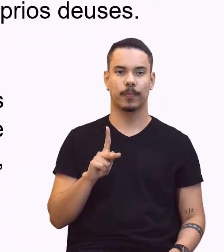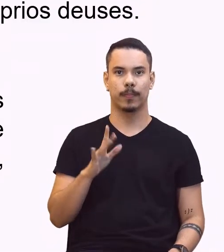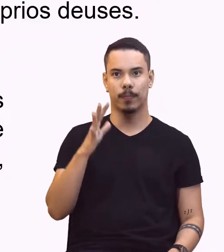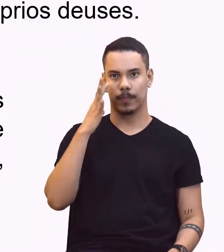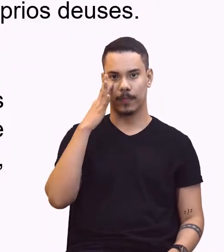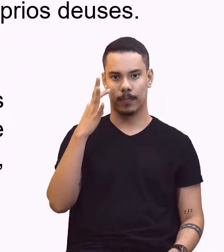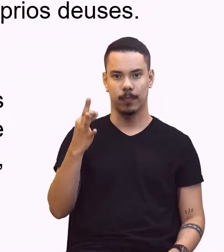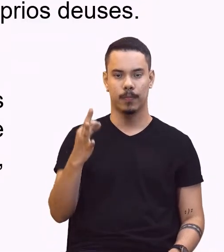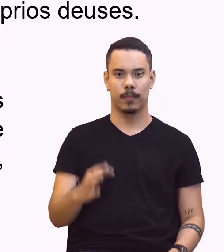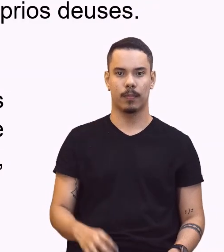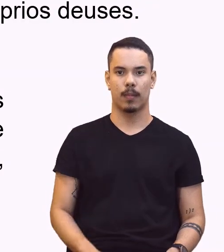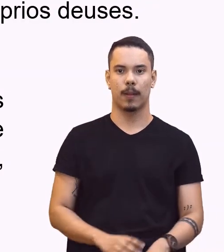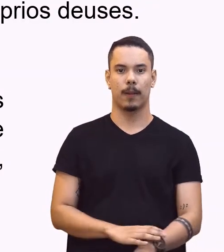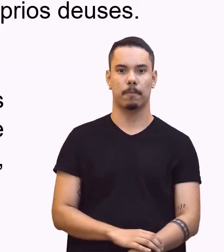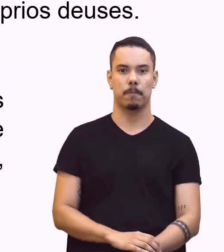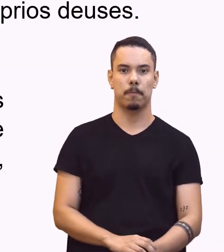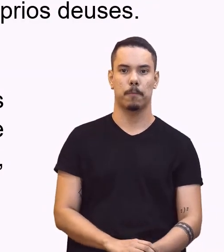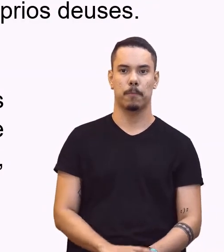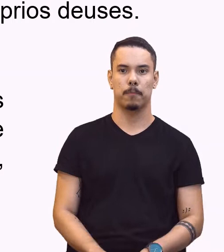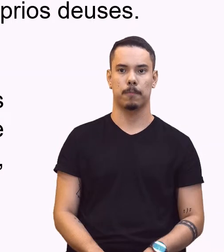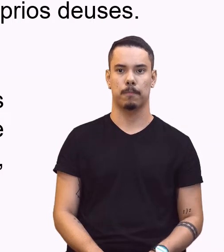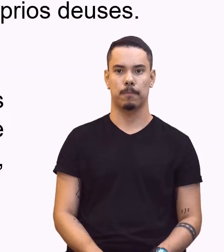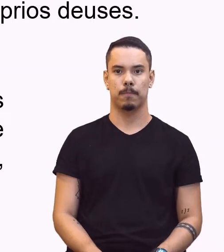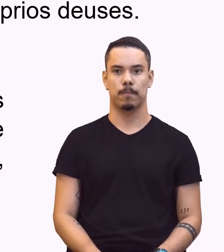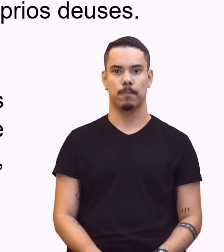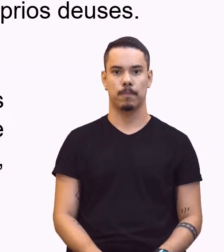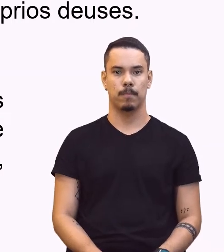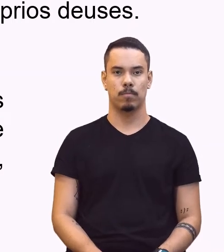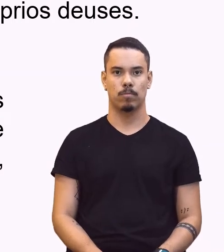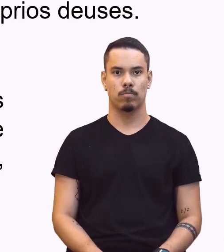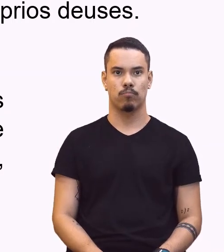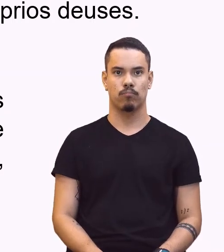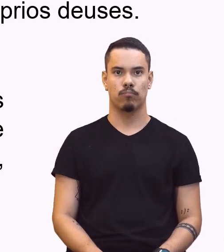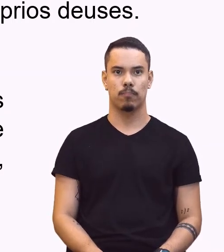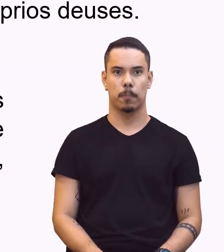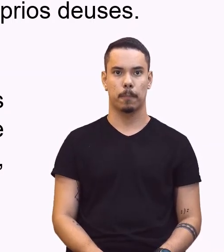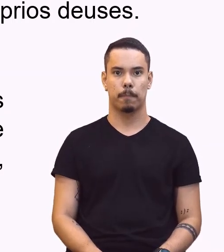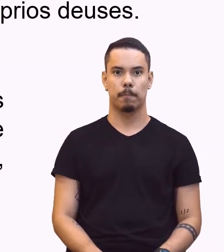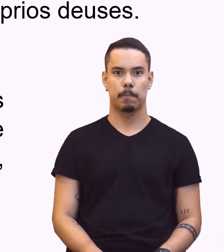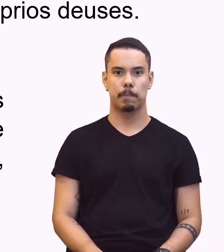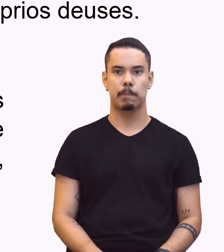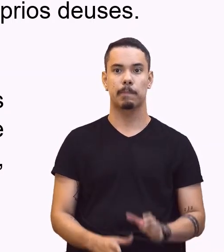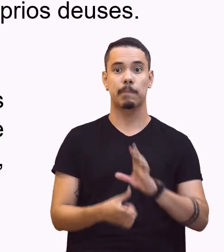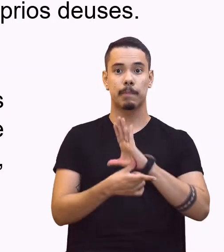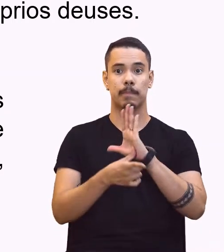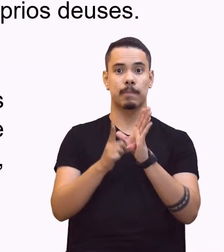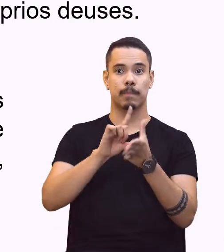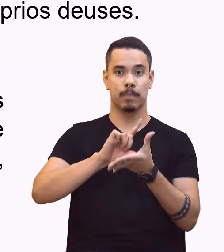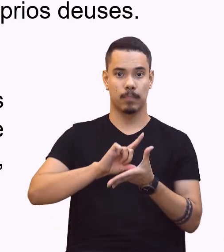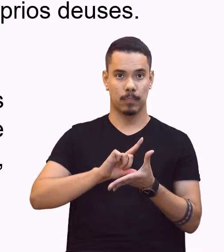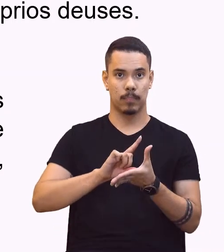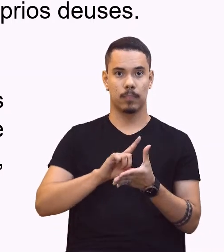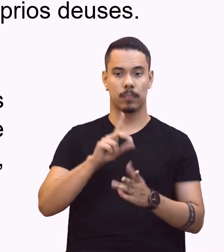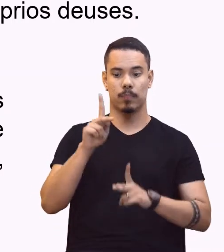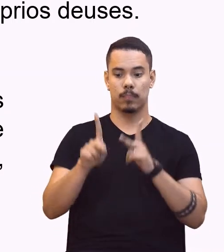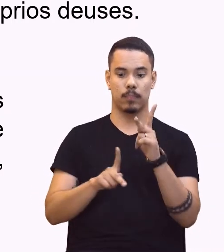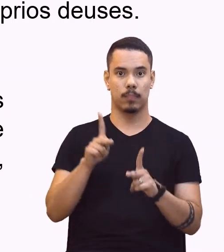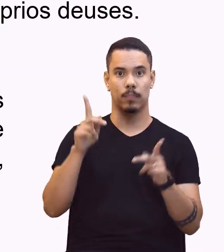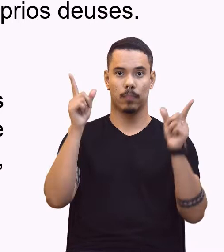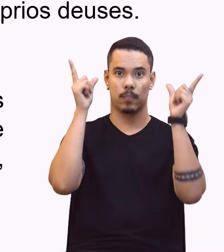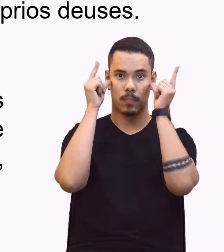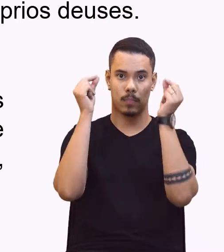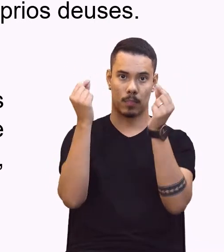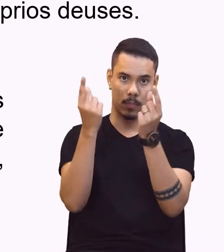texto para a gente analisar essas coisas. Olha só, antes os povos gregos,